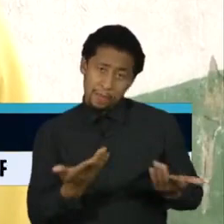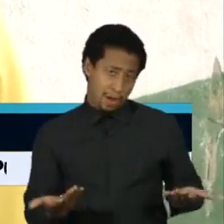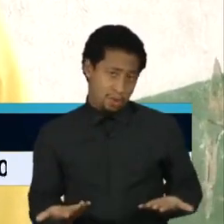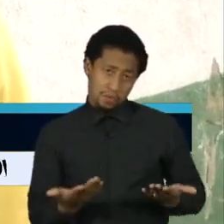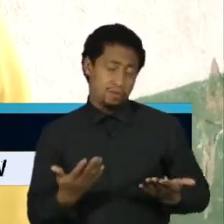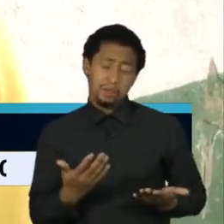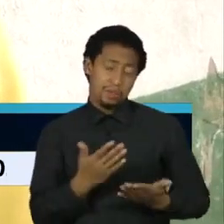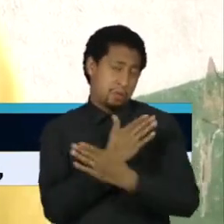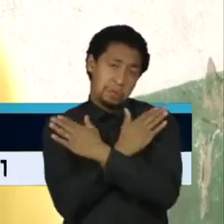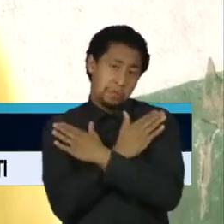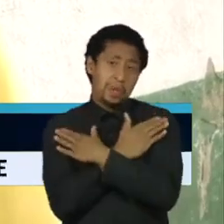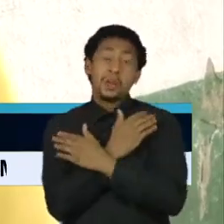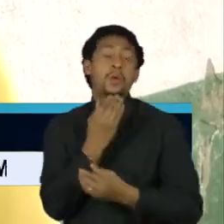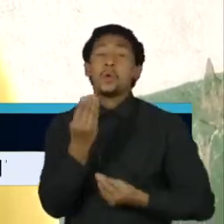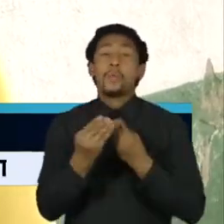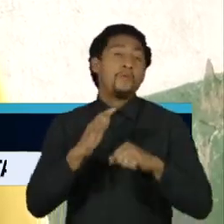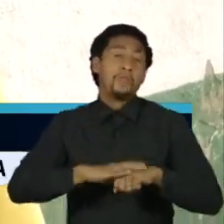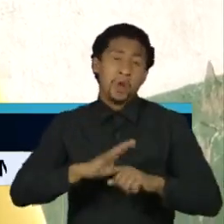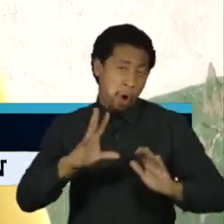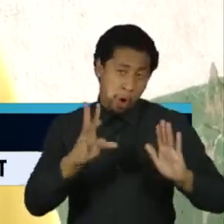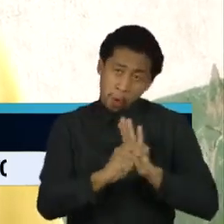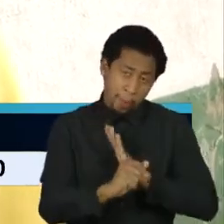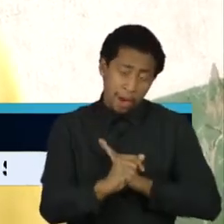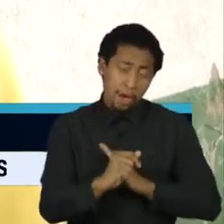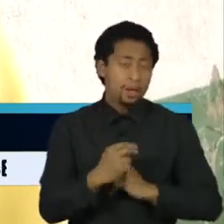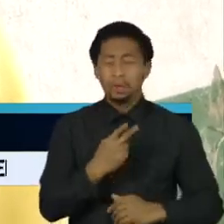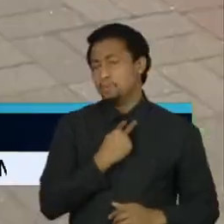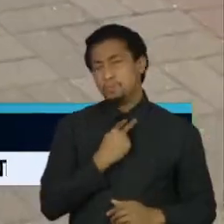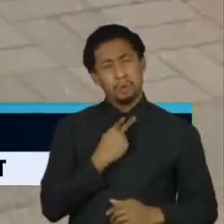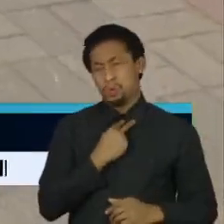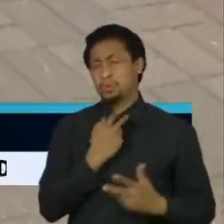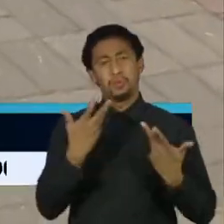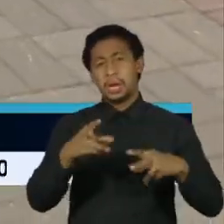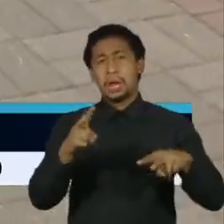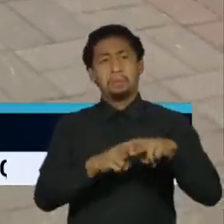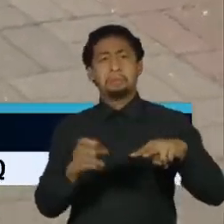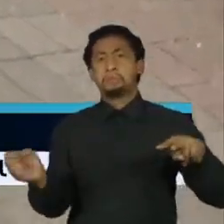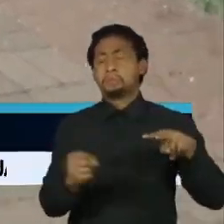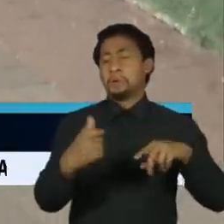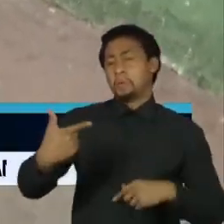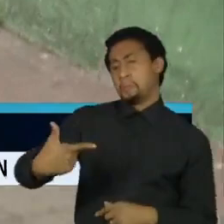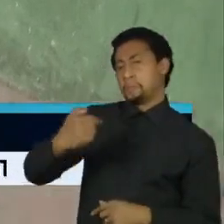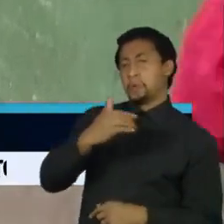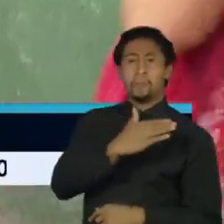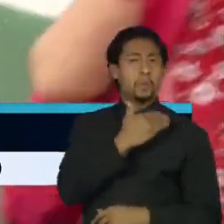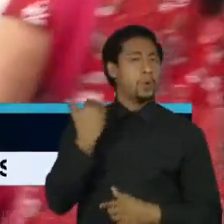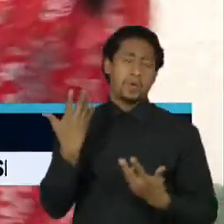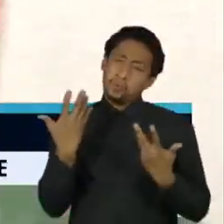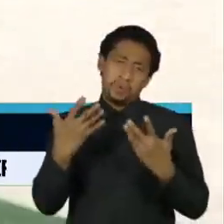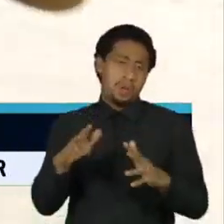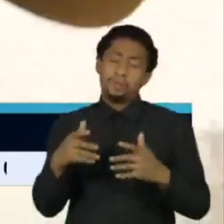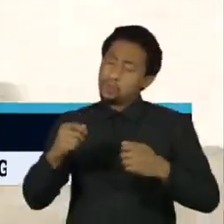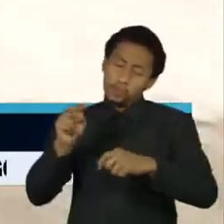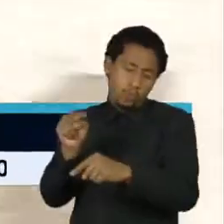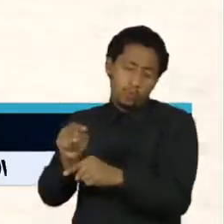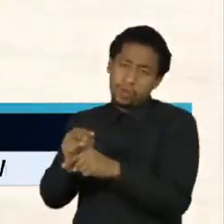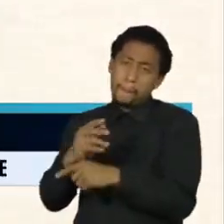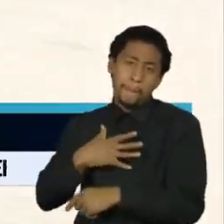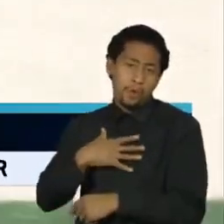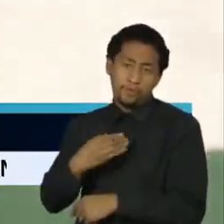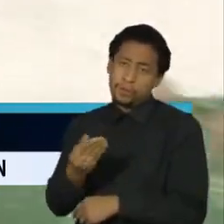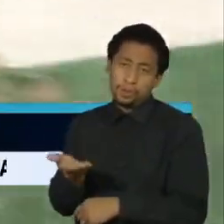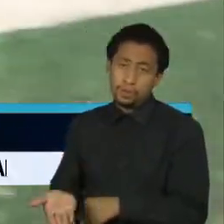trabalhar como comelão, eu vou fazer o quê? Roubar eu não posso, porque senão eu vou tomar uma cadeia ou tomar um tiro, morrer, vou criar mocinho como? Embora o emprego